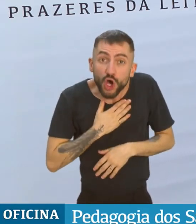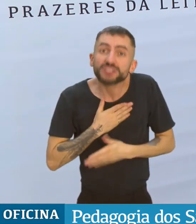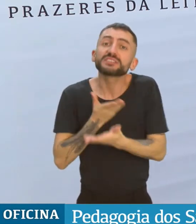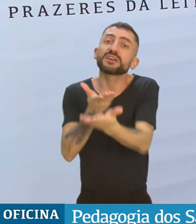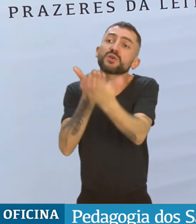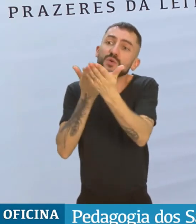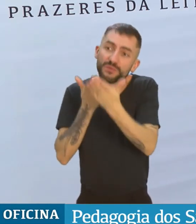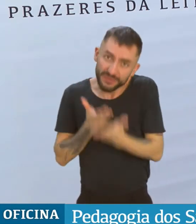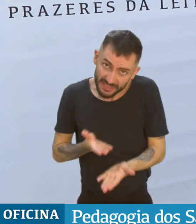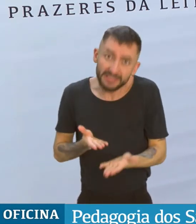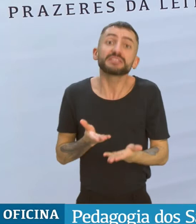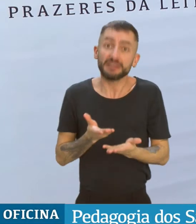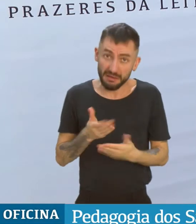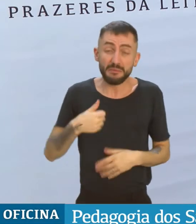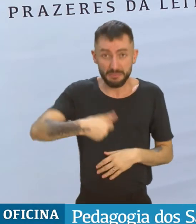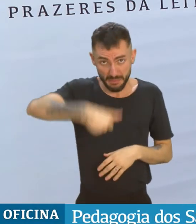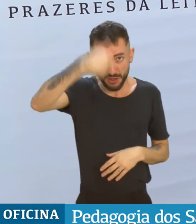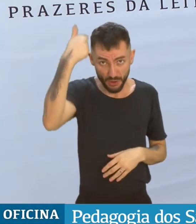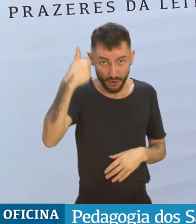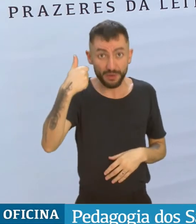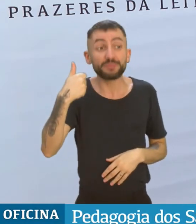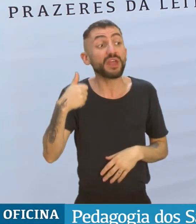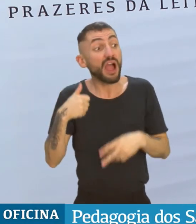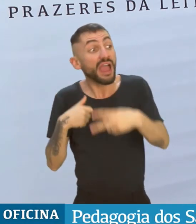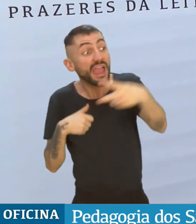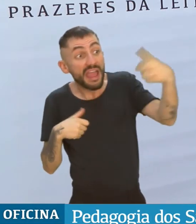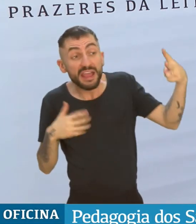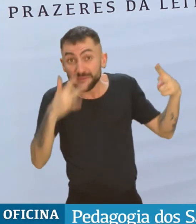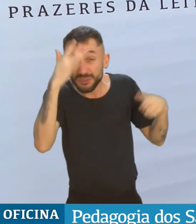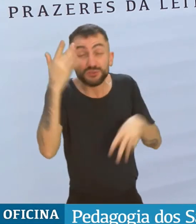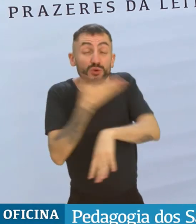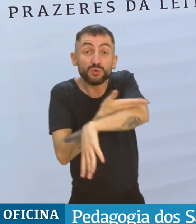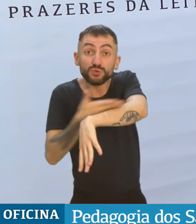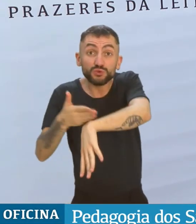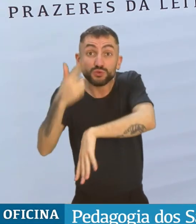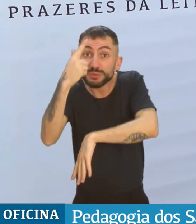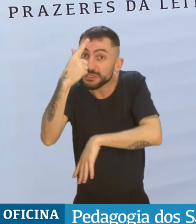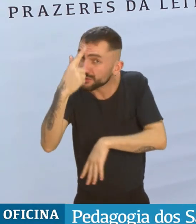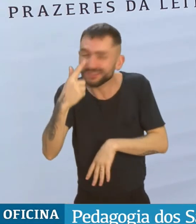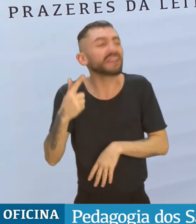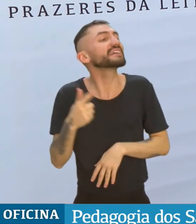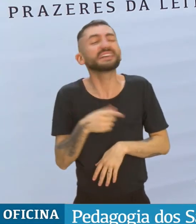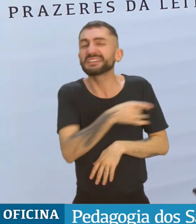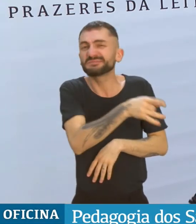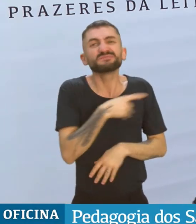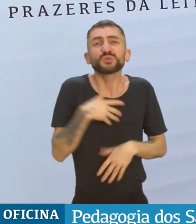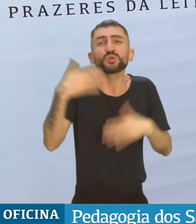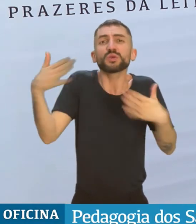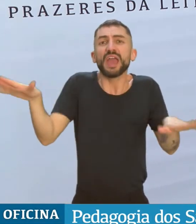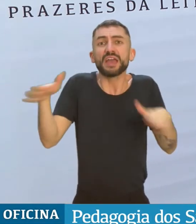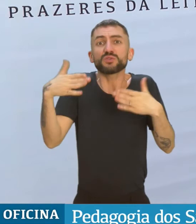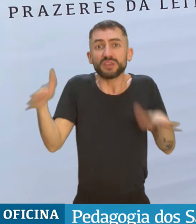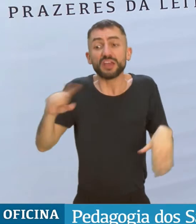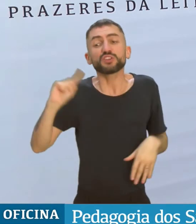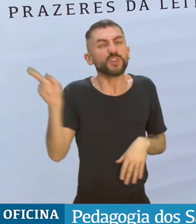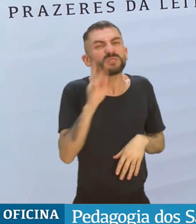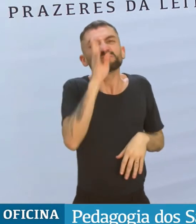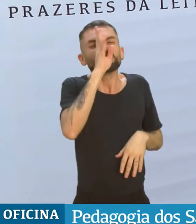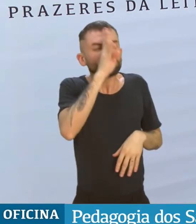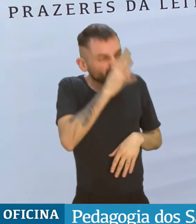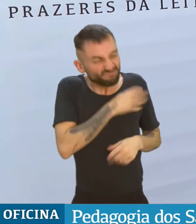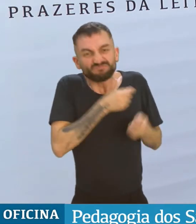pouco difícil, mas a gente traz. Agora, quem não está habituado é de resistência. Você precisa ser